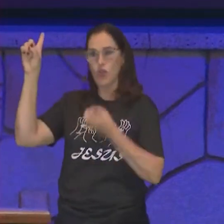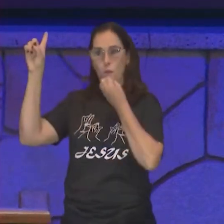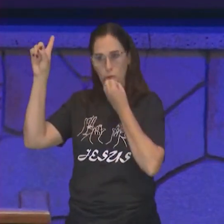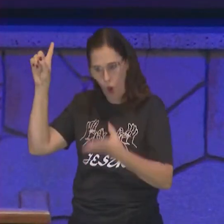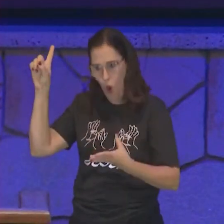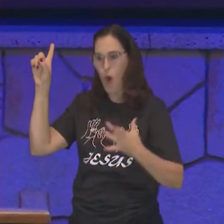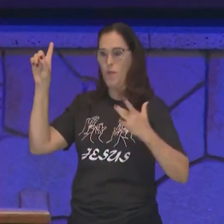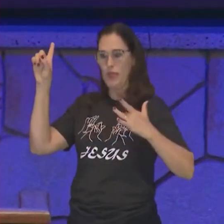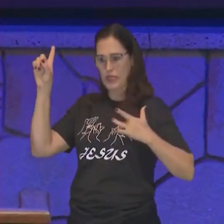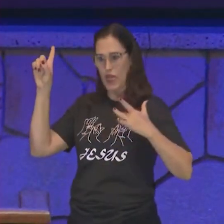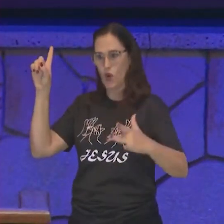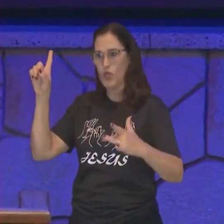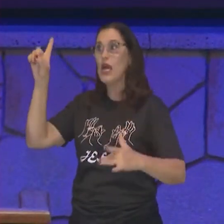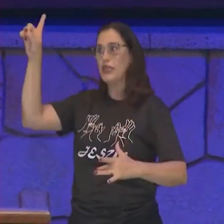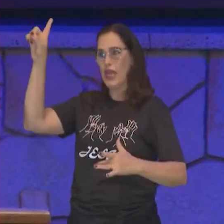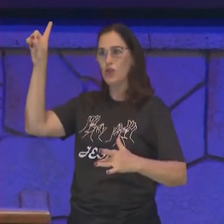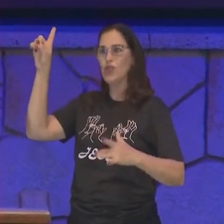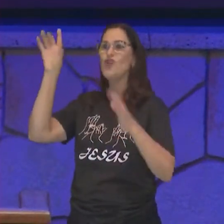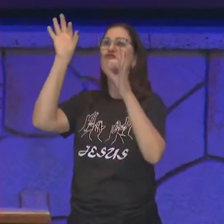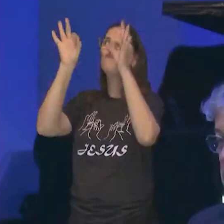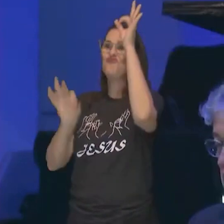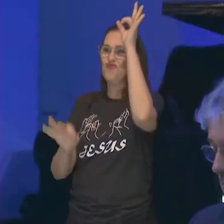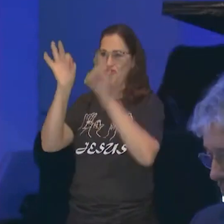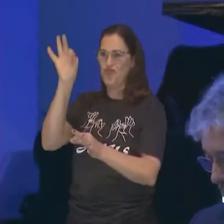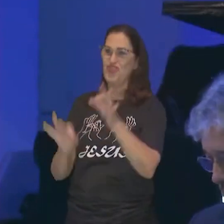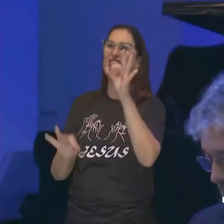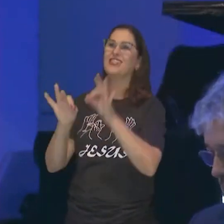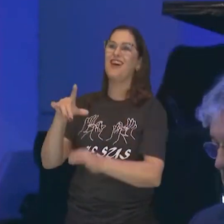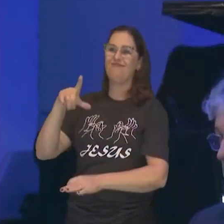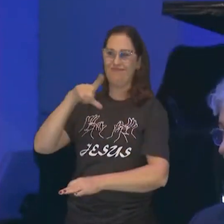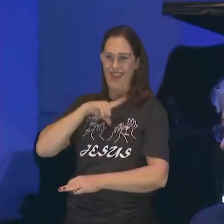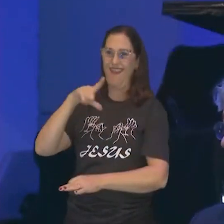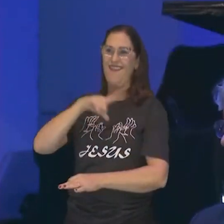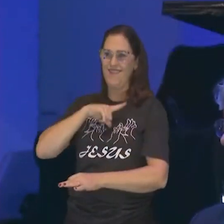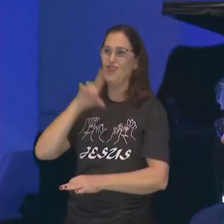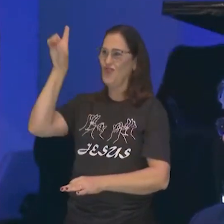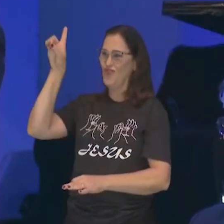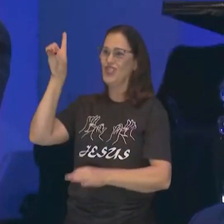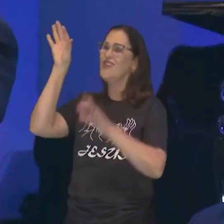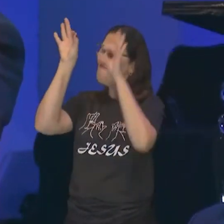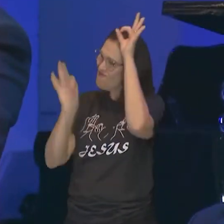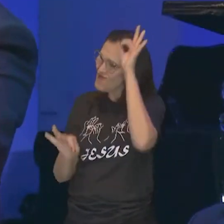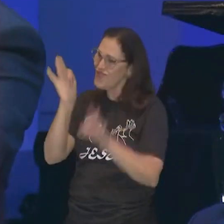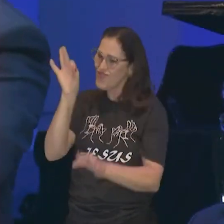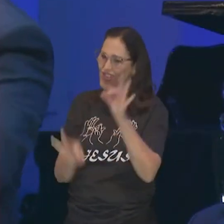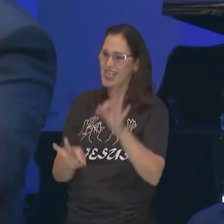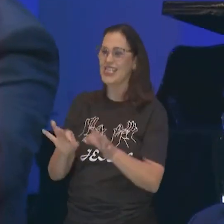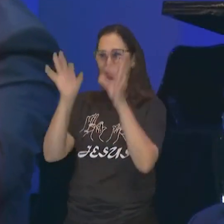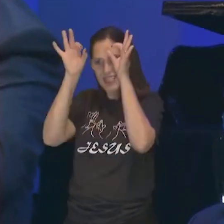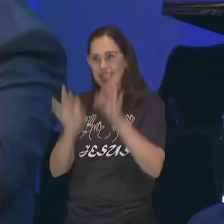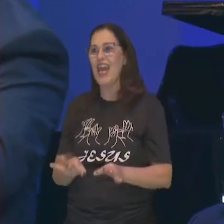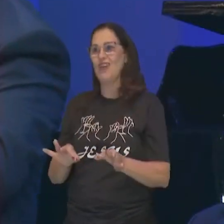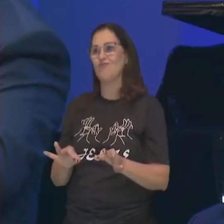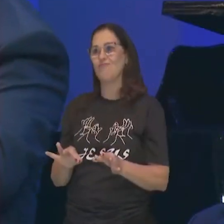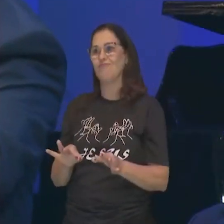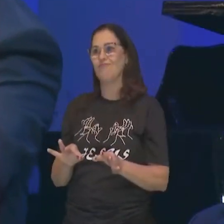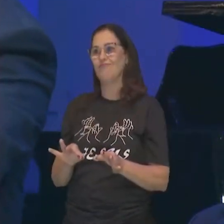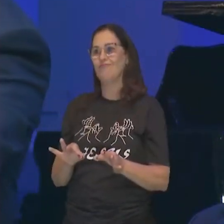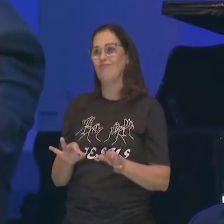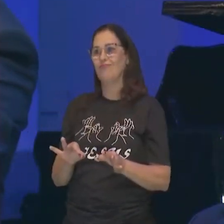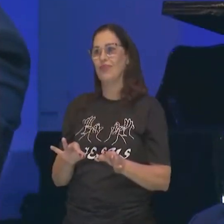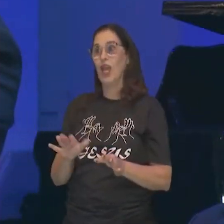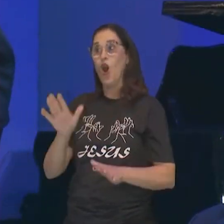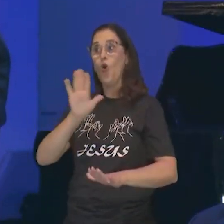e misericórdia, mas é Deus de justiça. Deus de justiça.